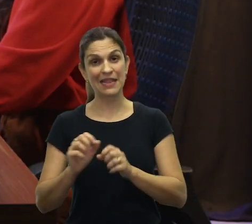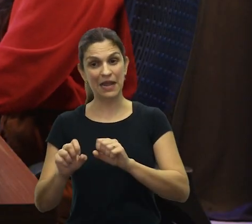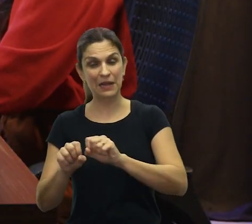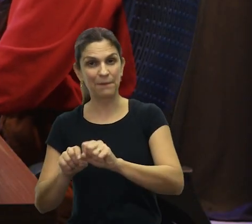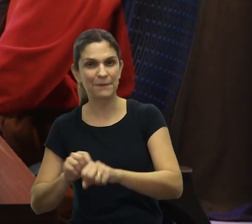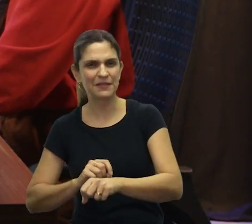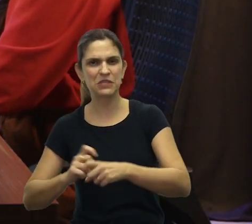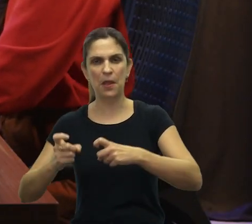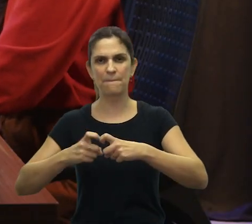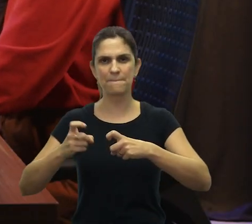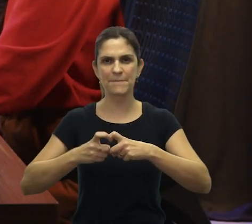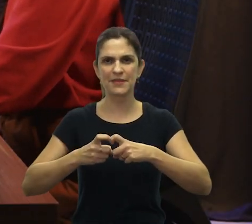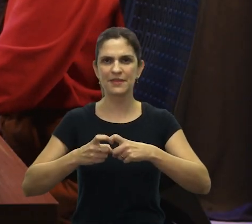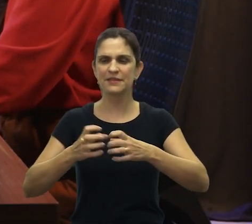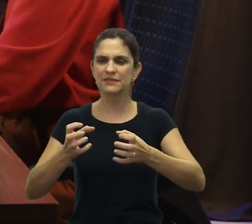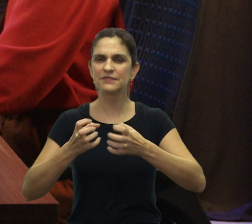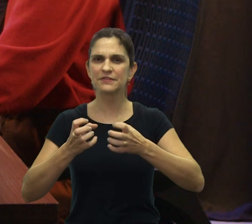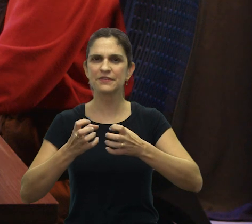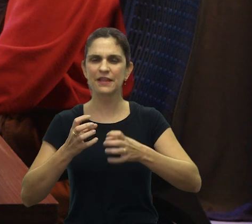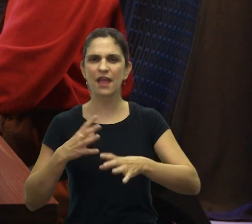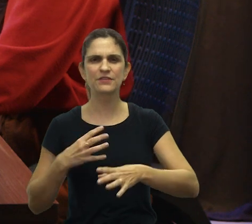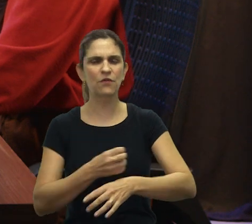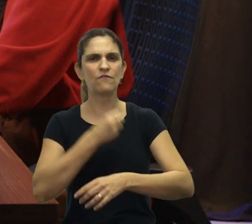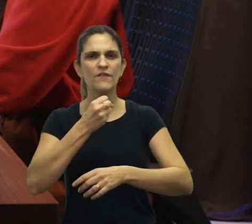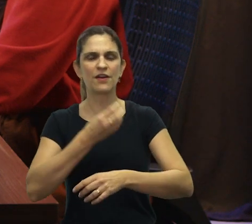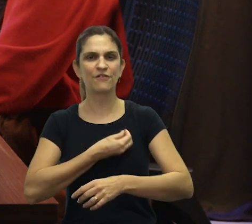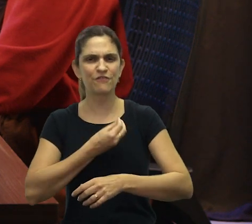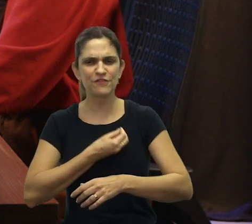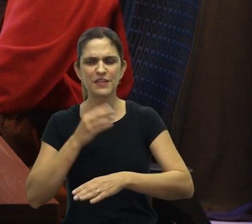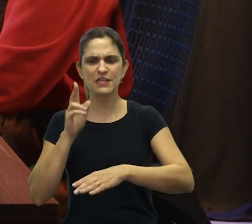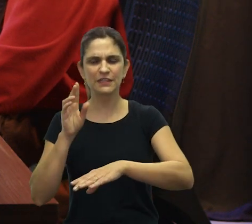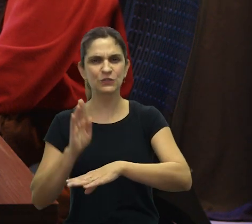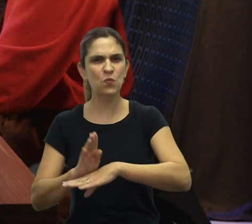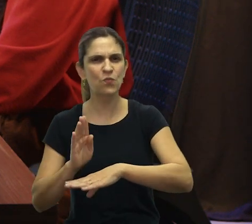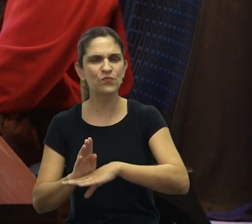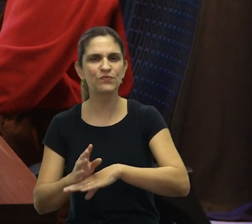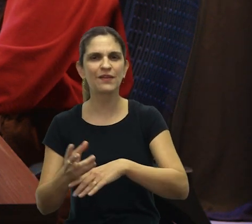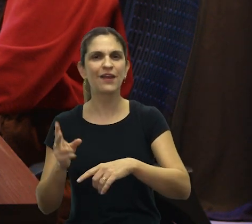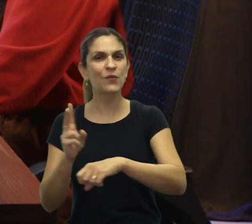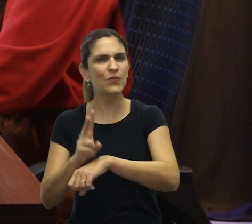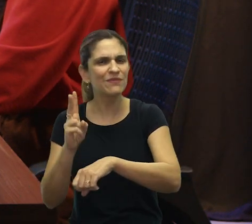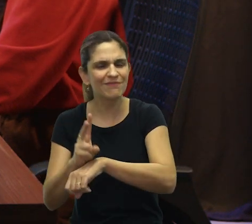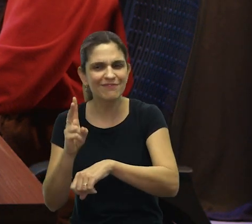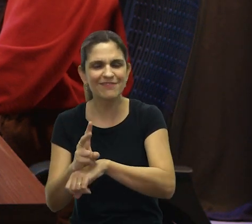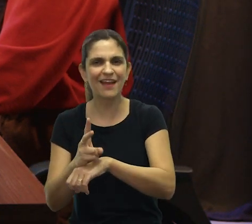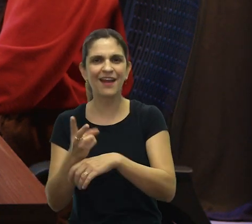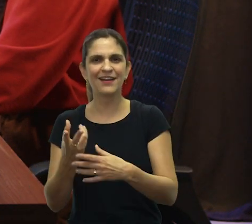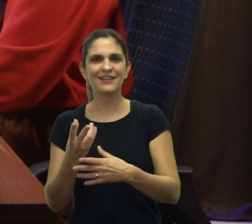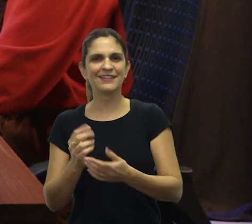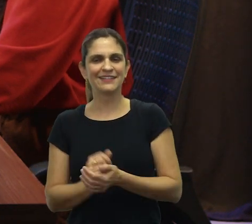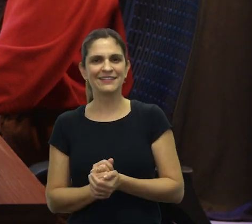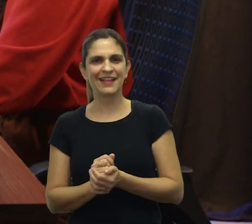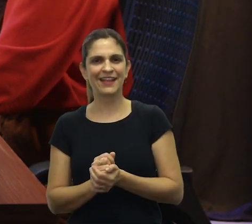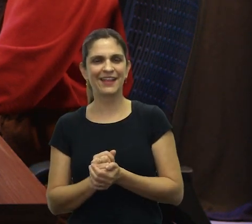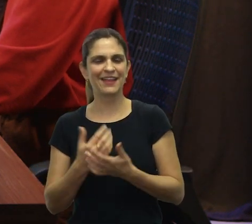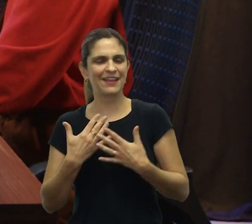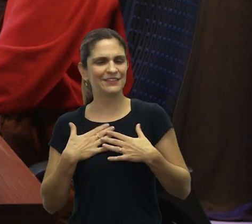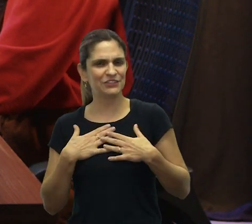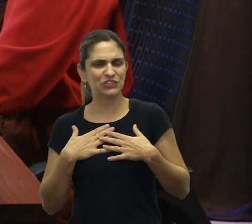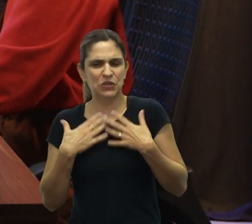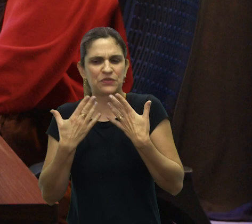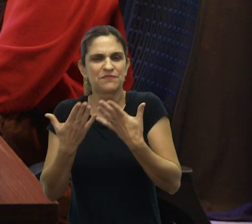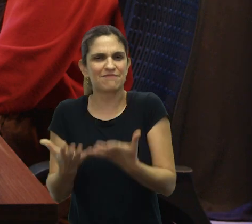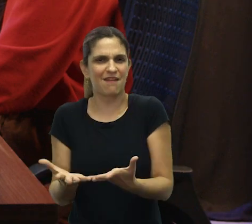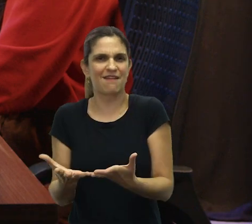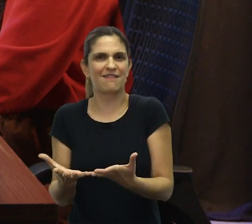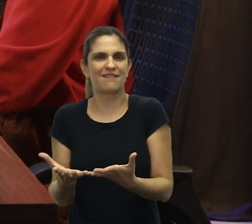a medicina, a gente quer salvar vidas, a gente faz por vocação. Quem faz